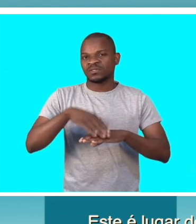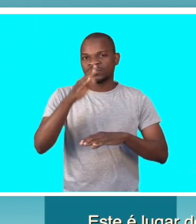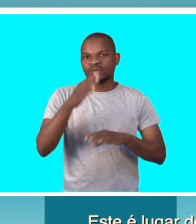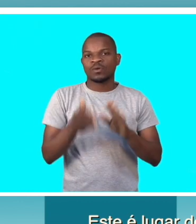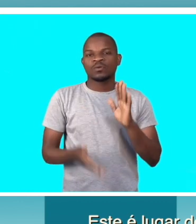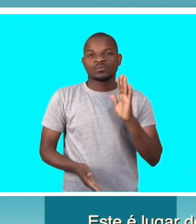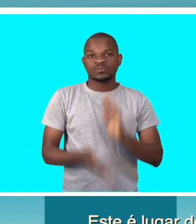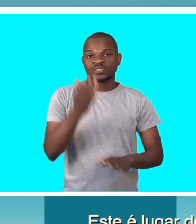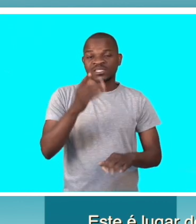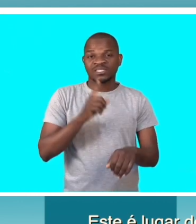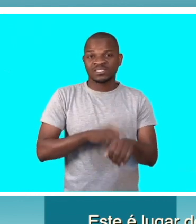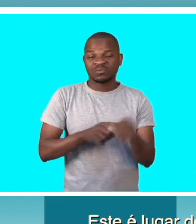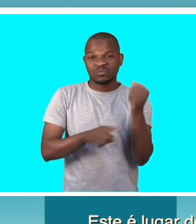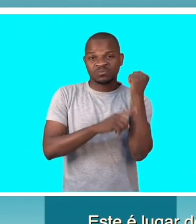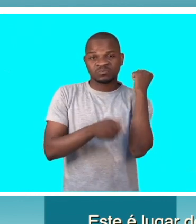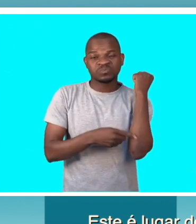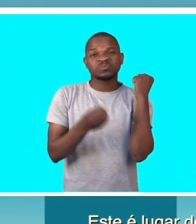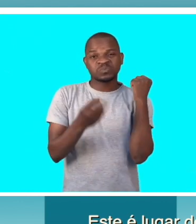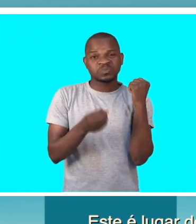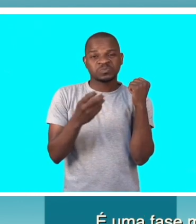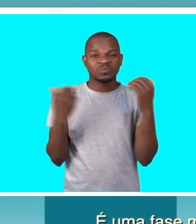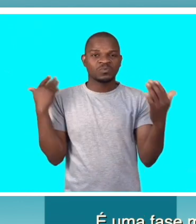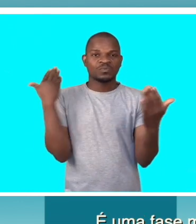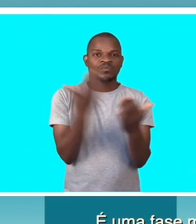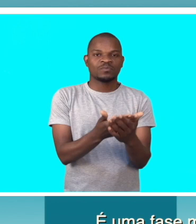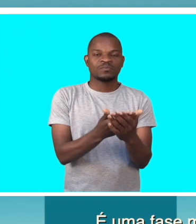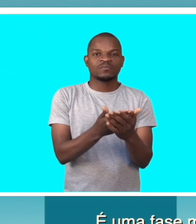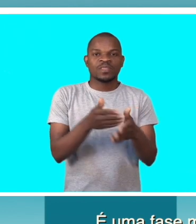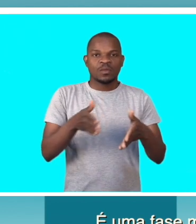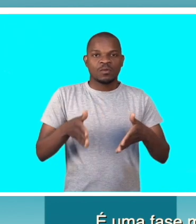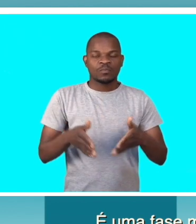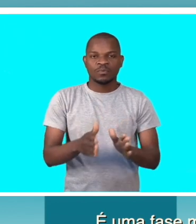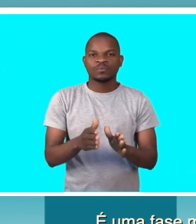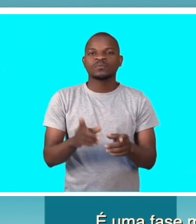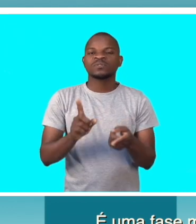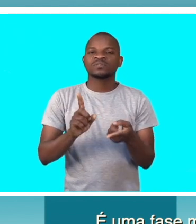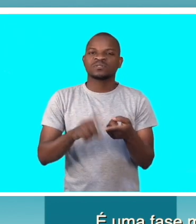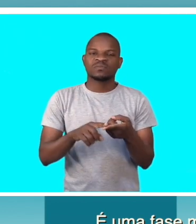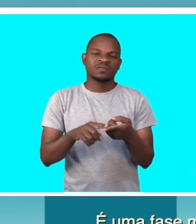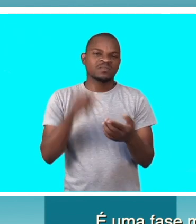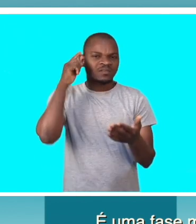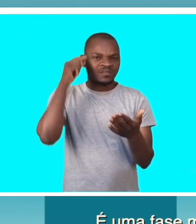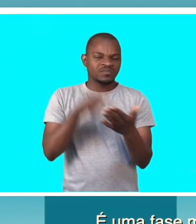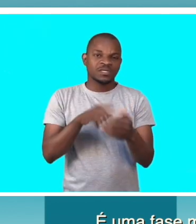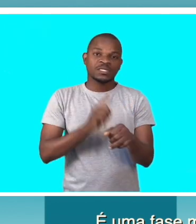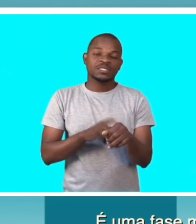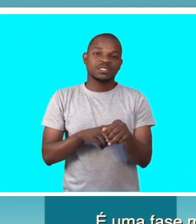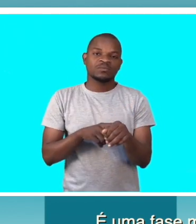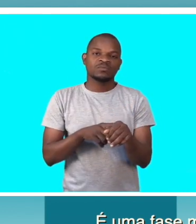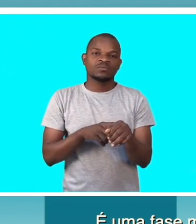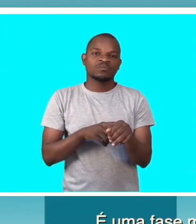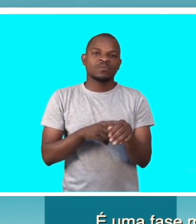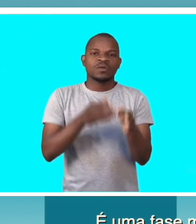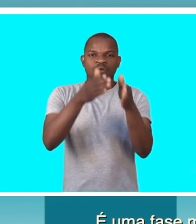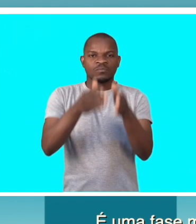trabalho de parto até o fim. E é uma fase muito sensível da mulher, que precisa